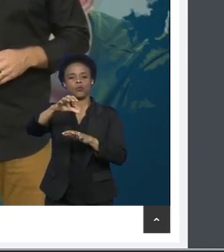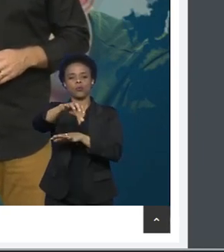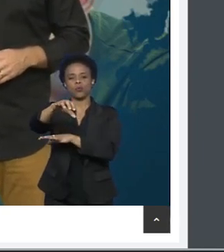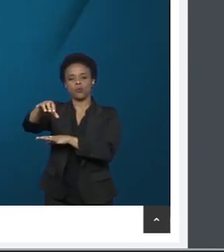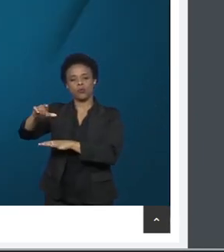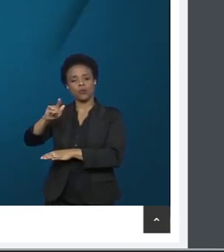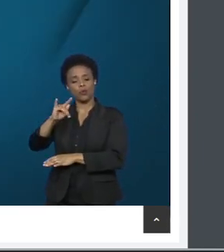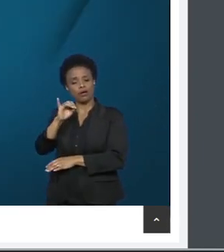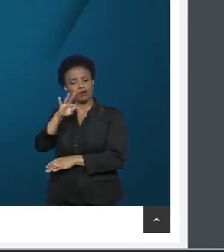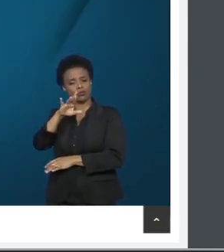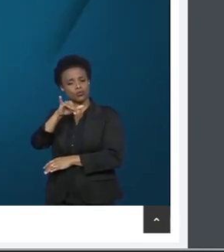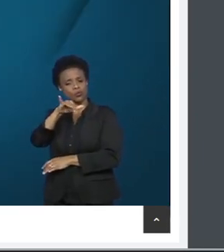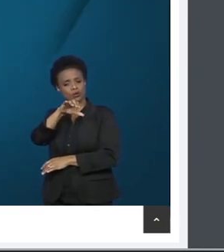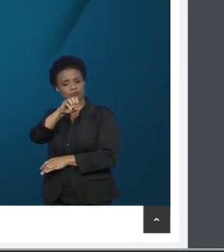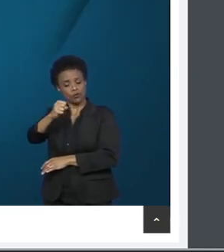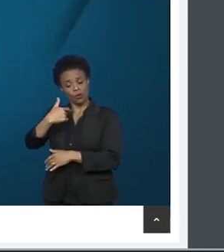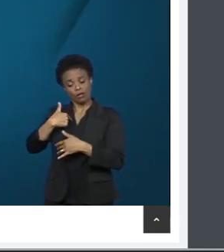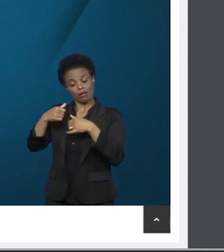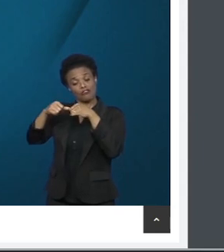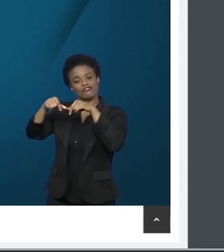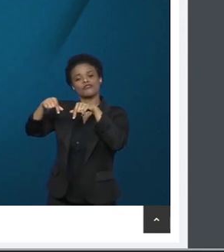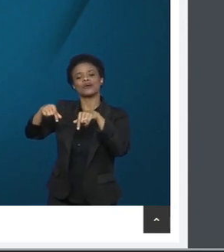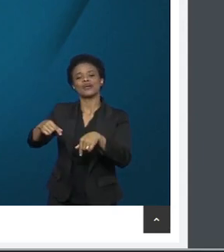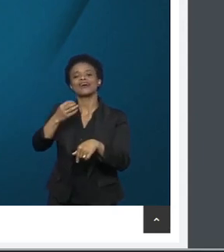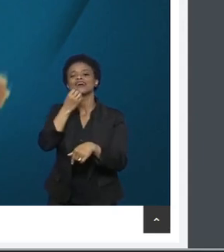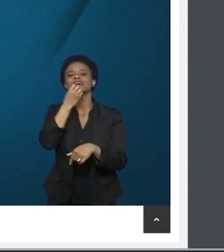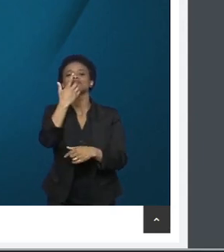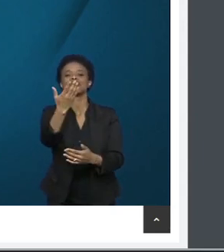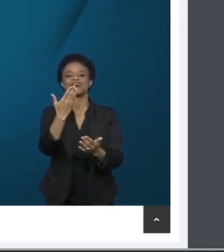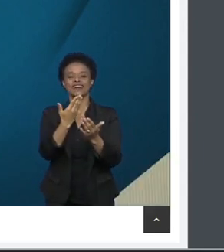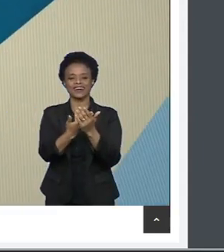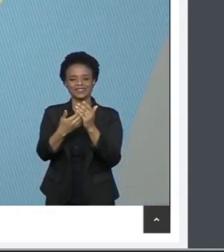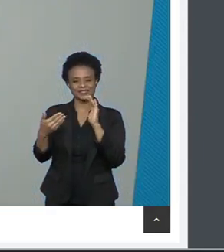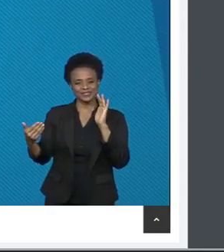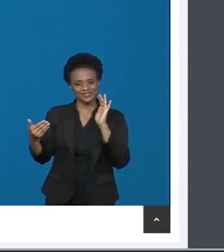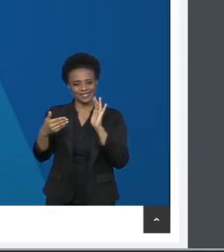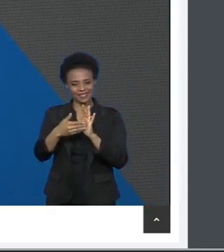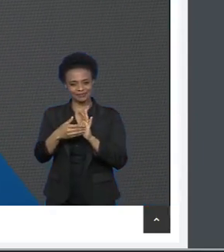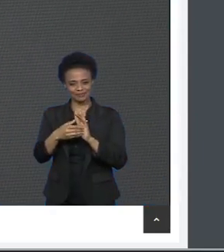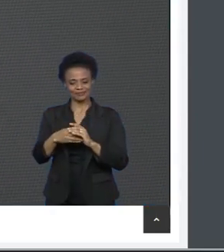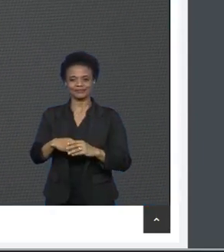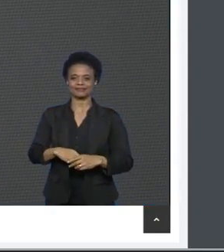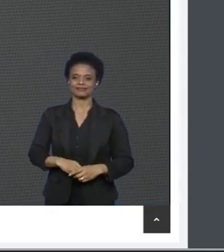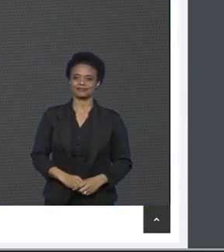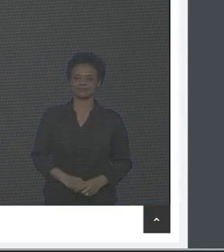de geoturismo. Eu fico por aqui. Bons estudos e até mais!